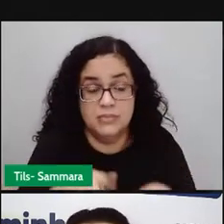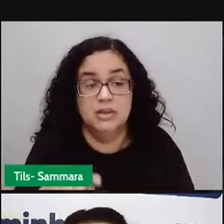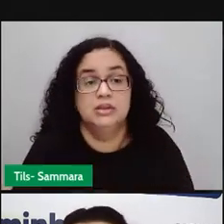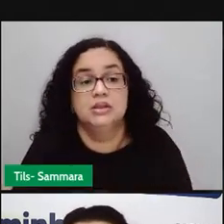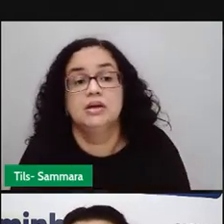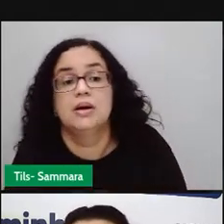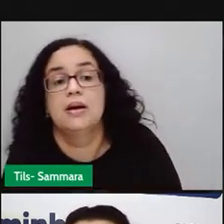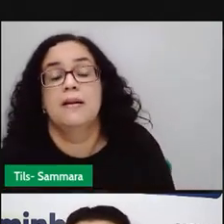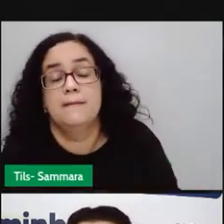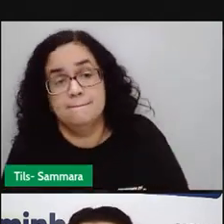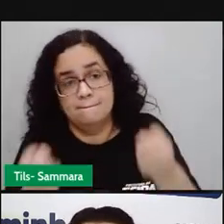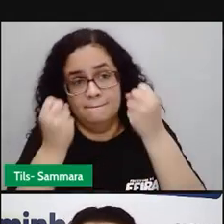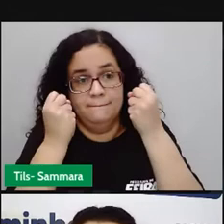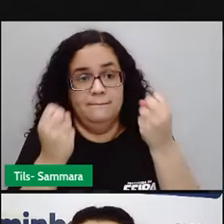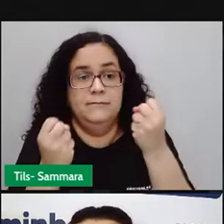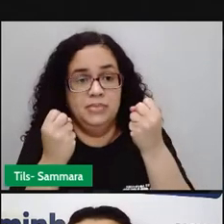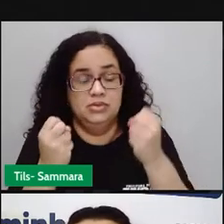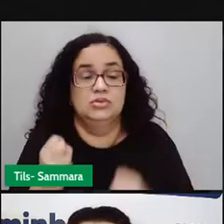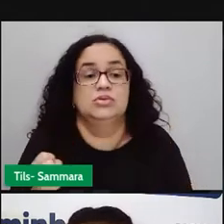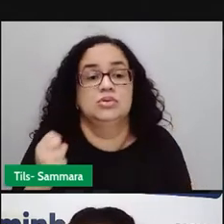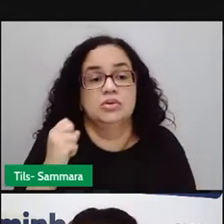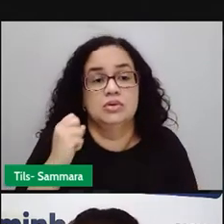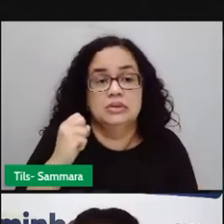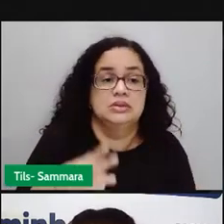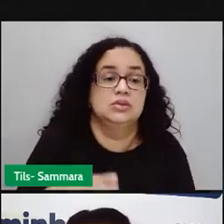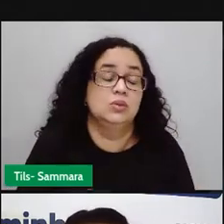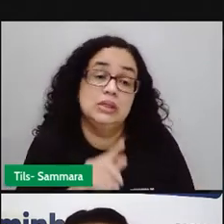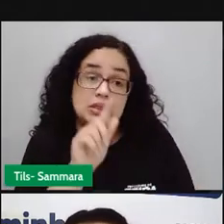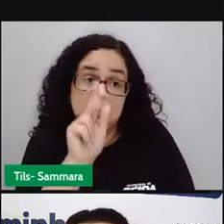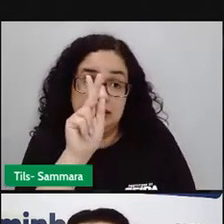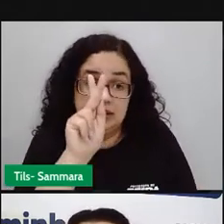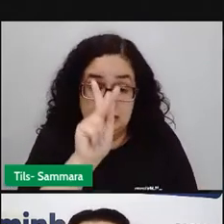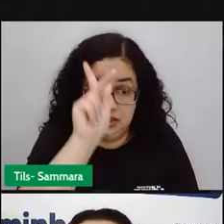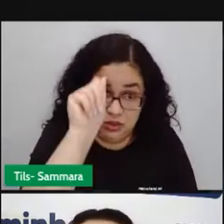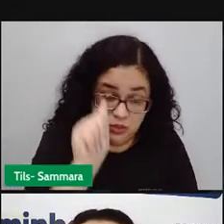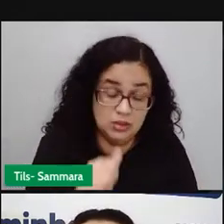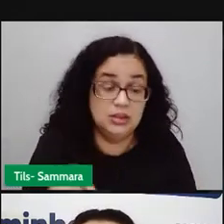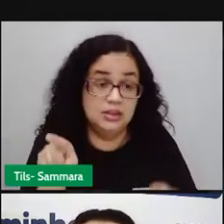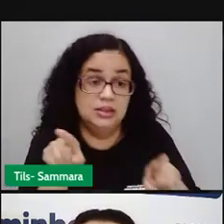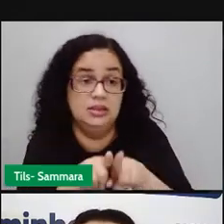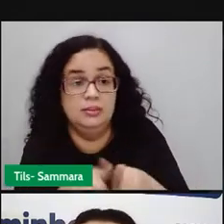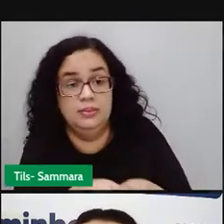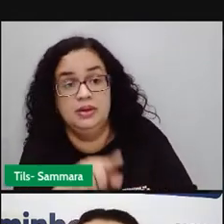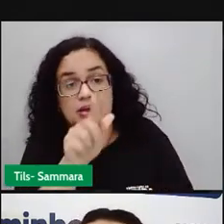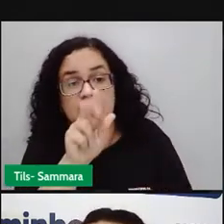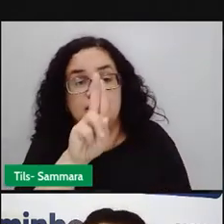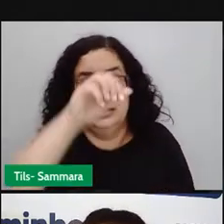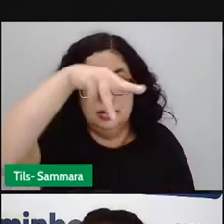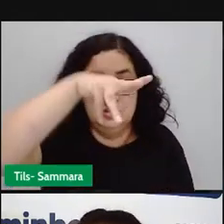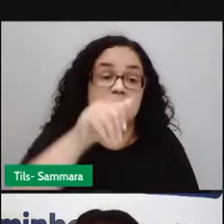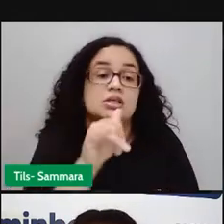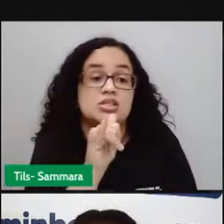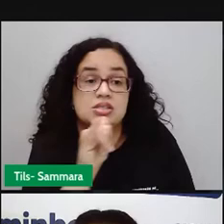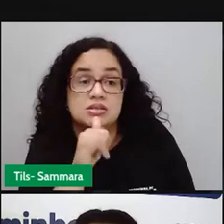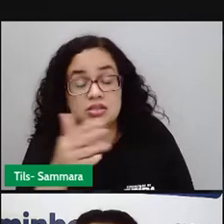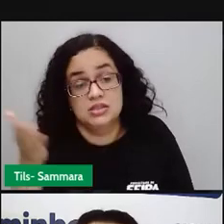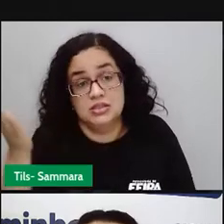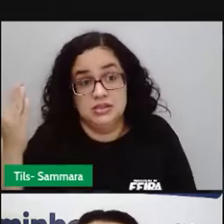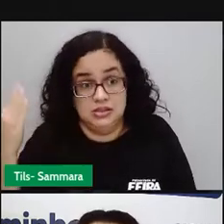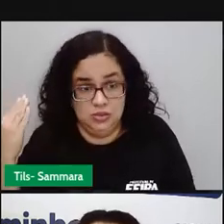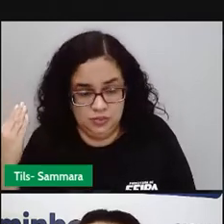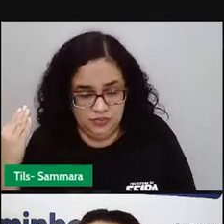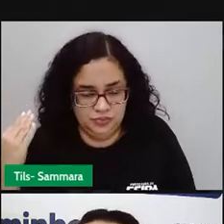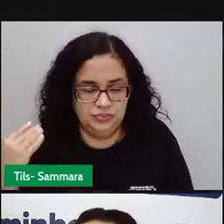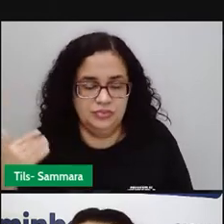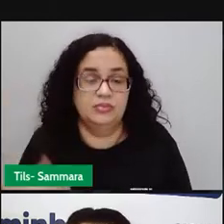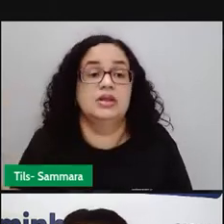né, que pode ser calculado aí no quilo, na grama, a gente já viu, né, alguns exemplos dessa unidade de medida,